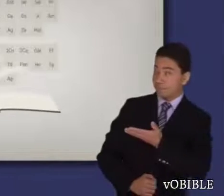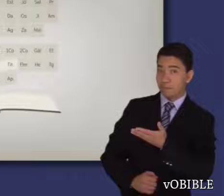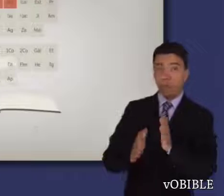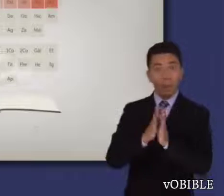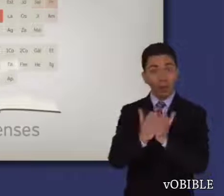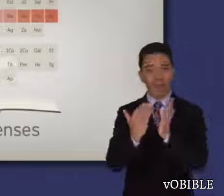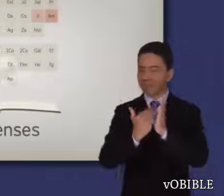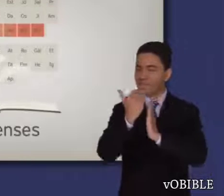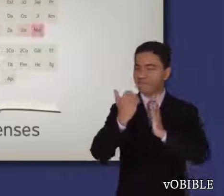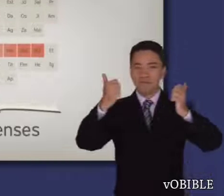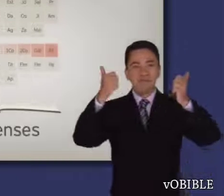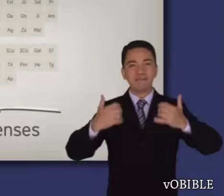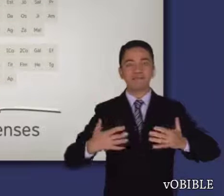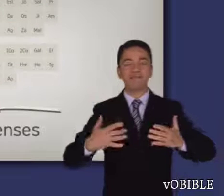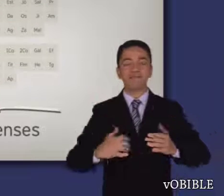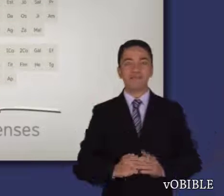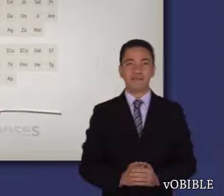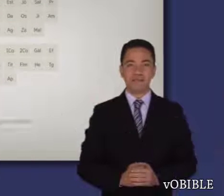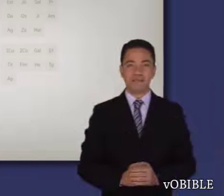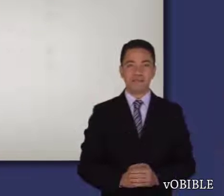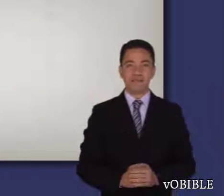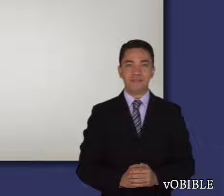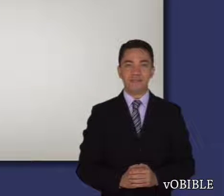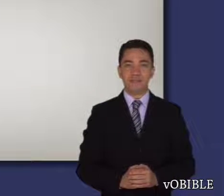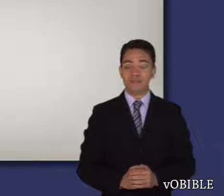Uma introdução a Colossenses.